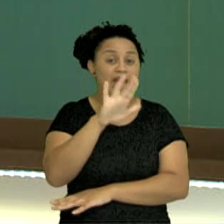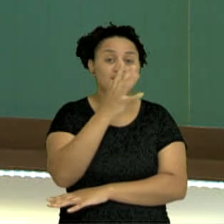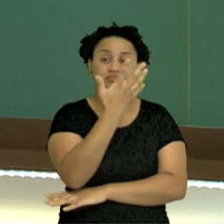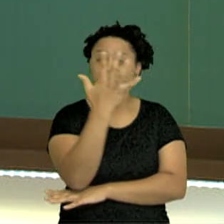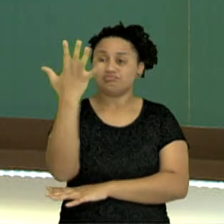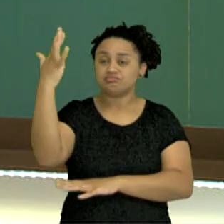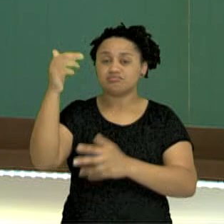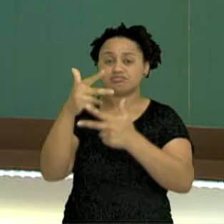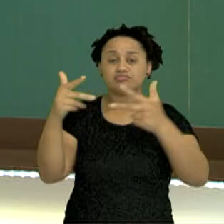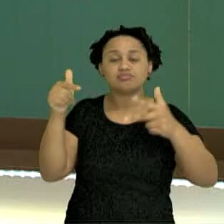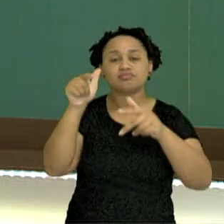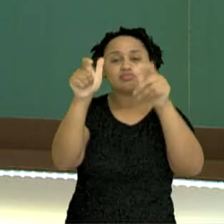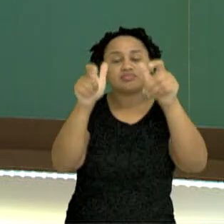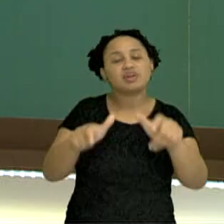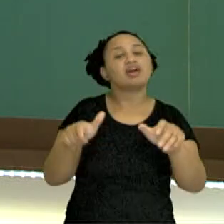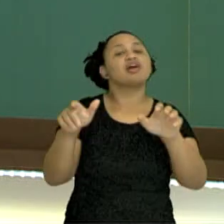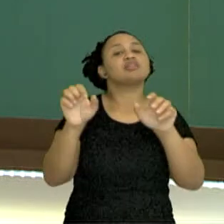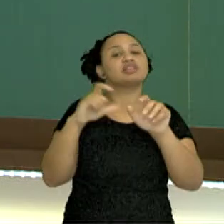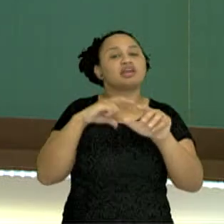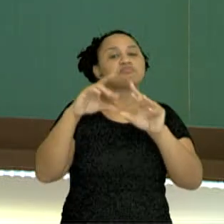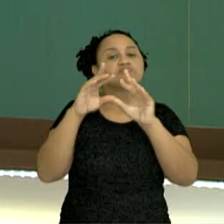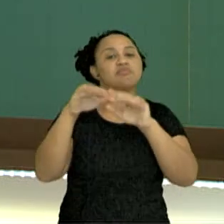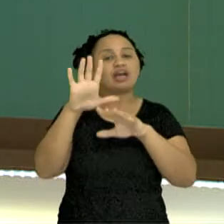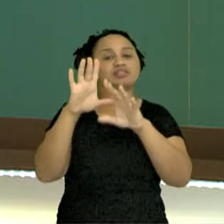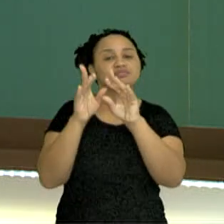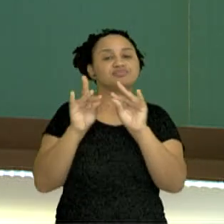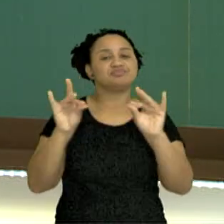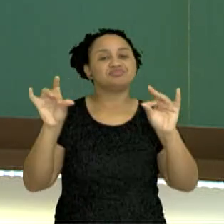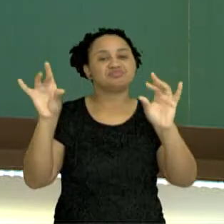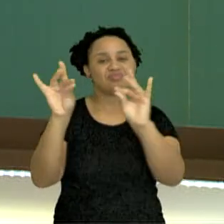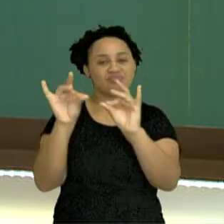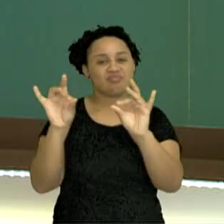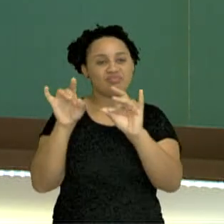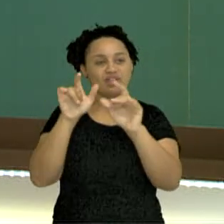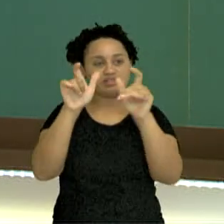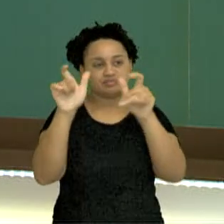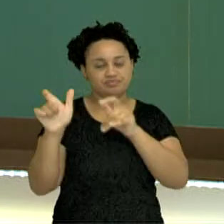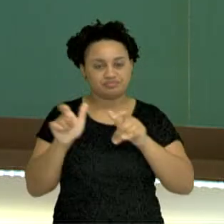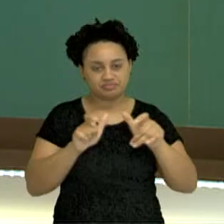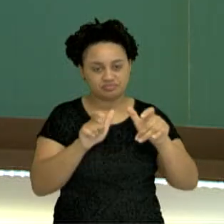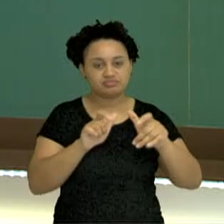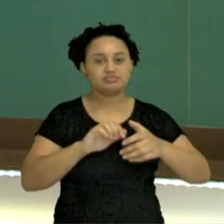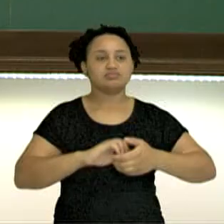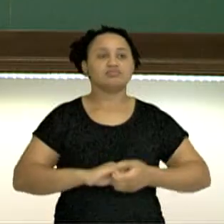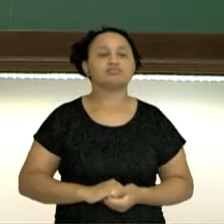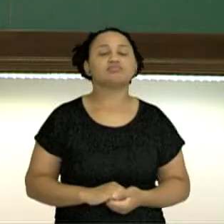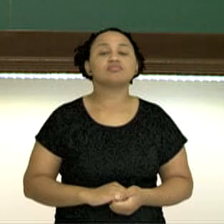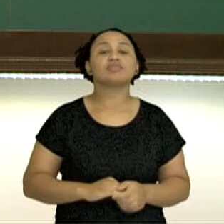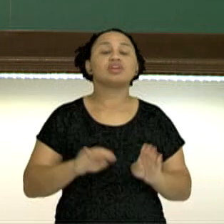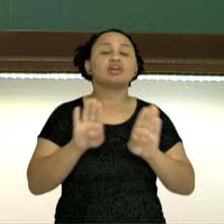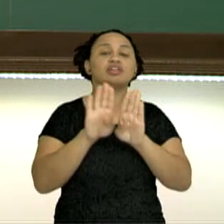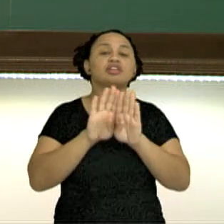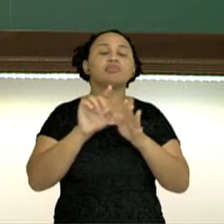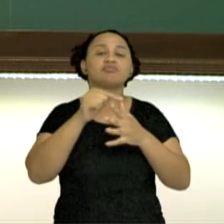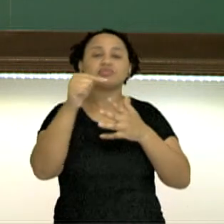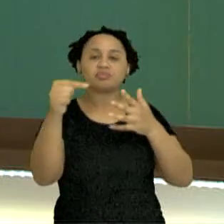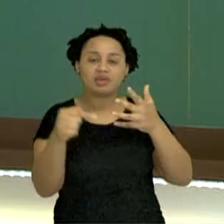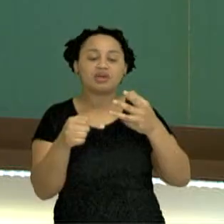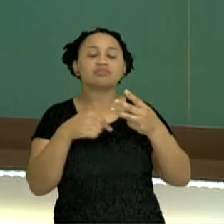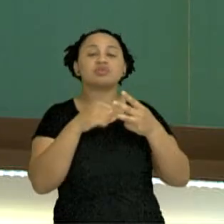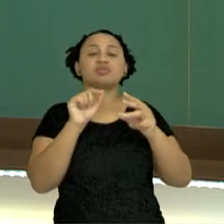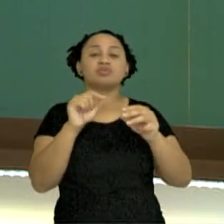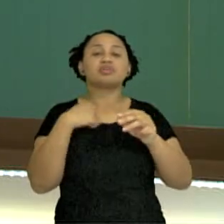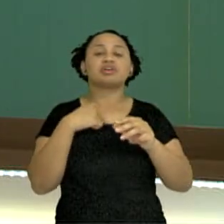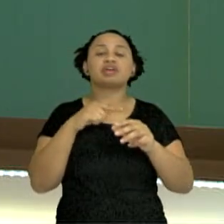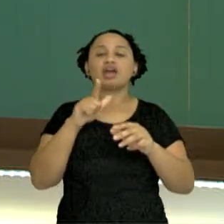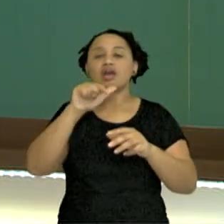a umidade também sendo um fator que está diretamente ligado ao clima. E também correntes marítimas. Da